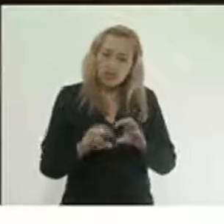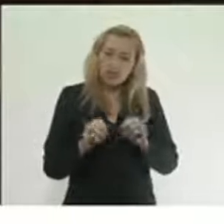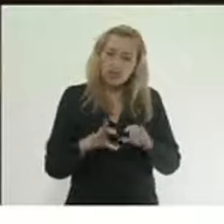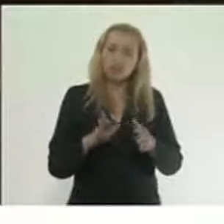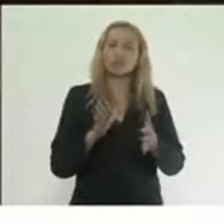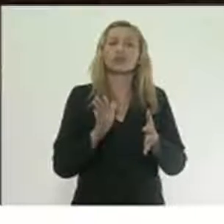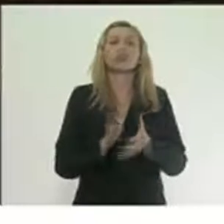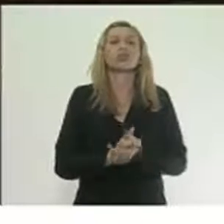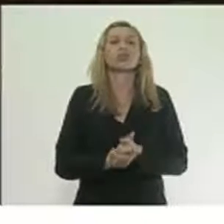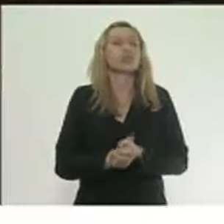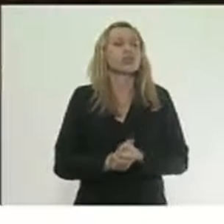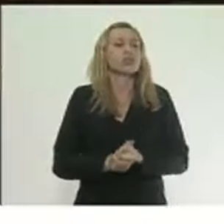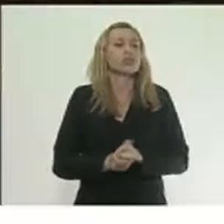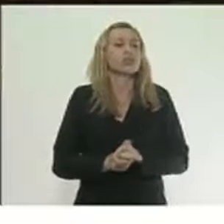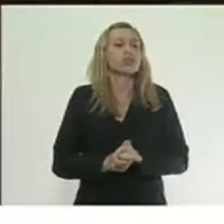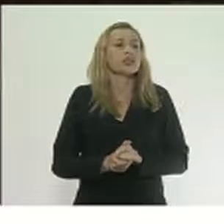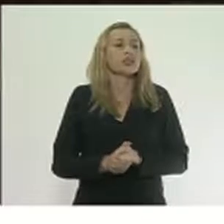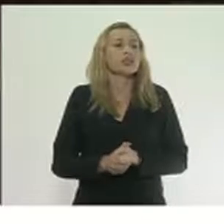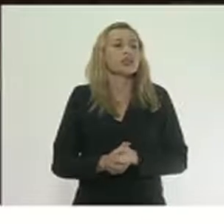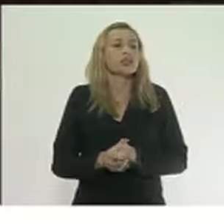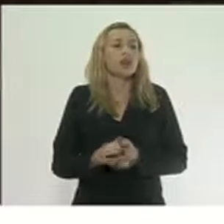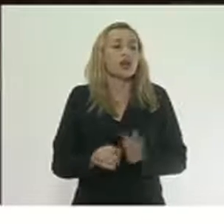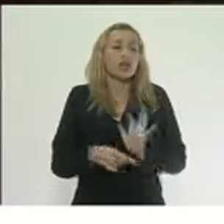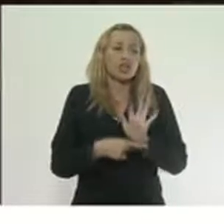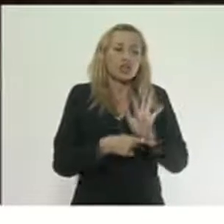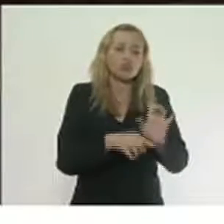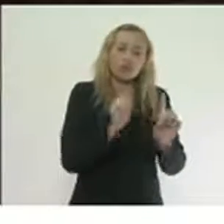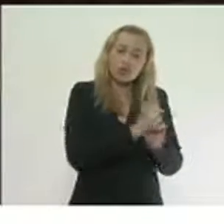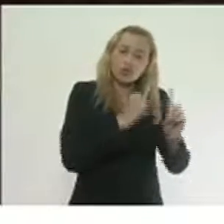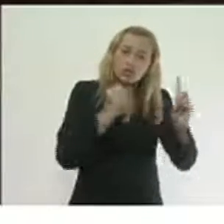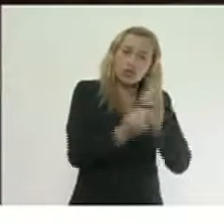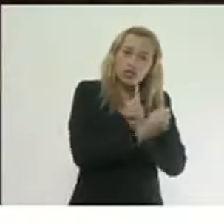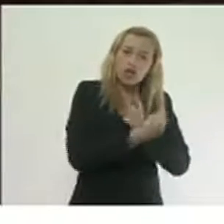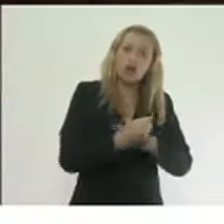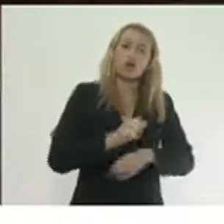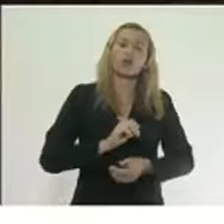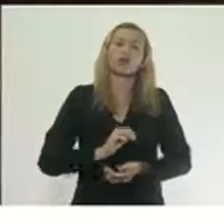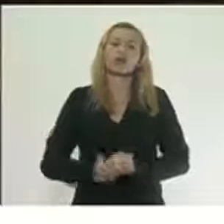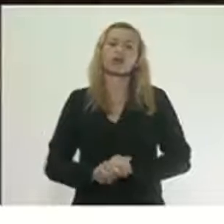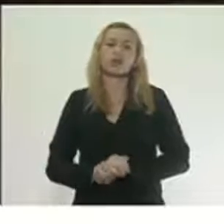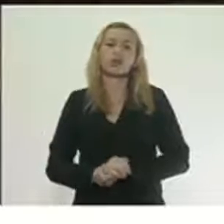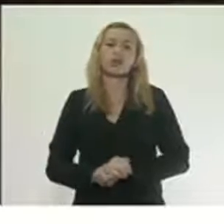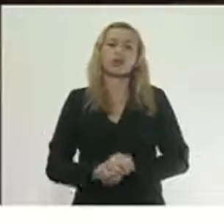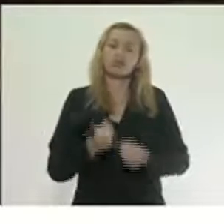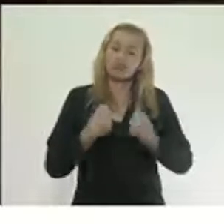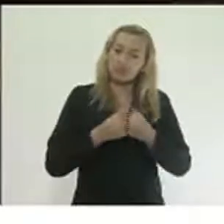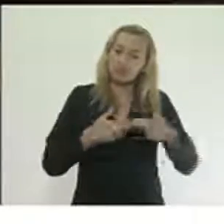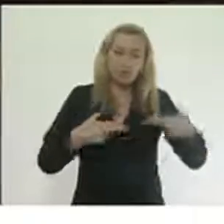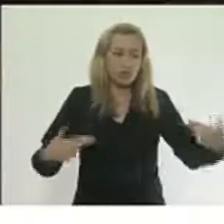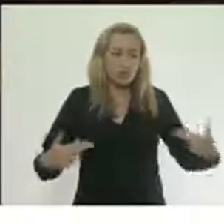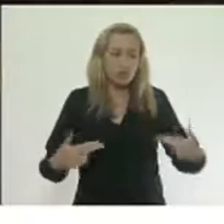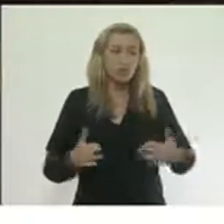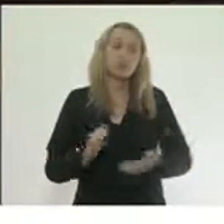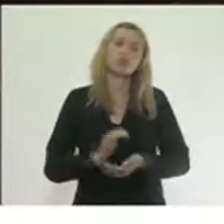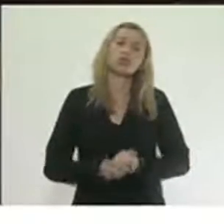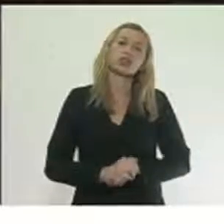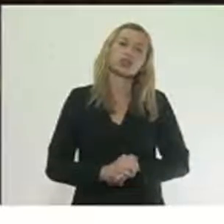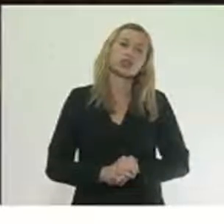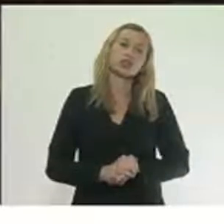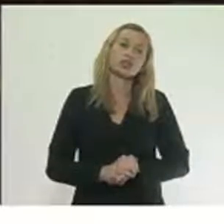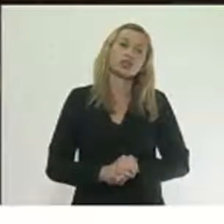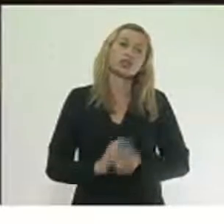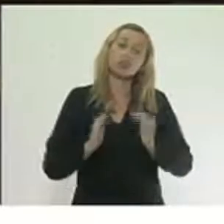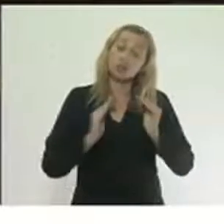a sua política pública de assistência social, a sua política pública de transportes, a sua política pública